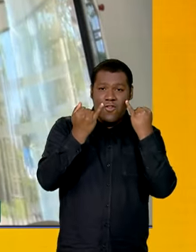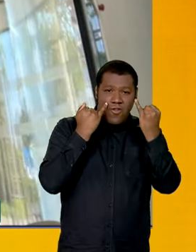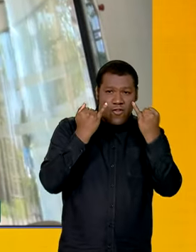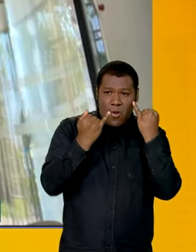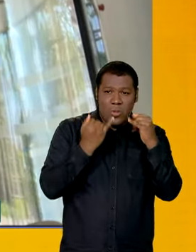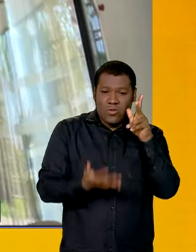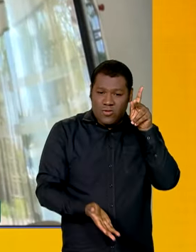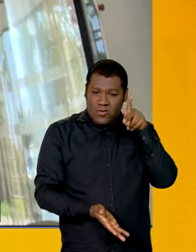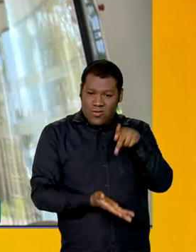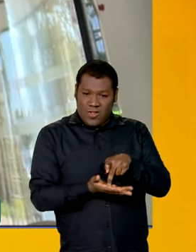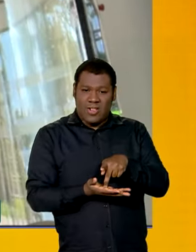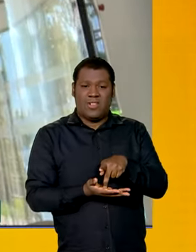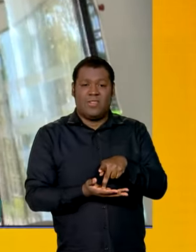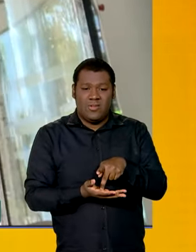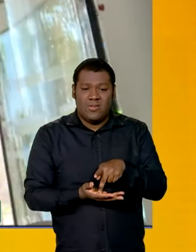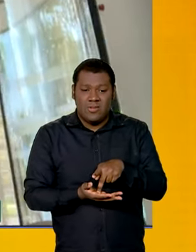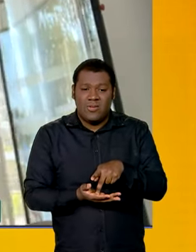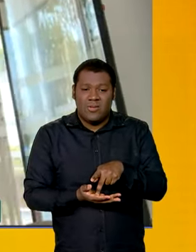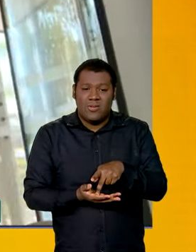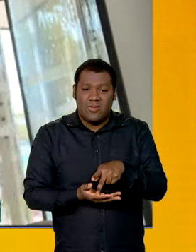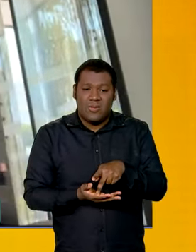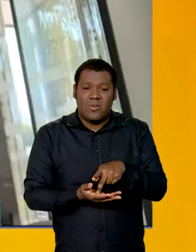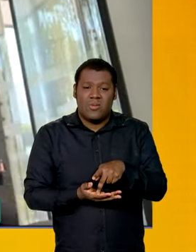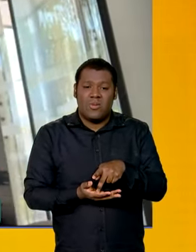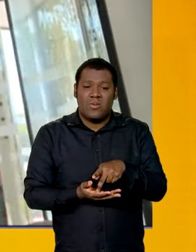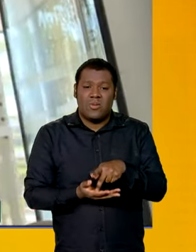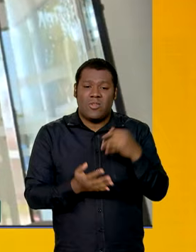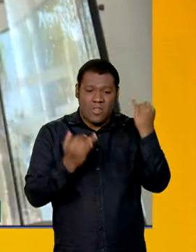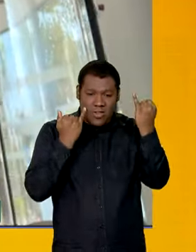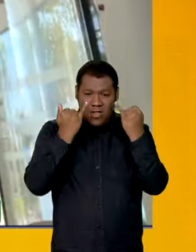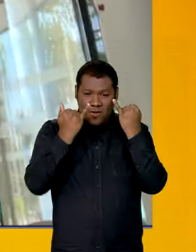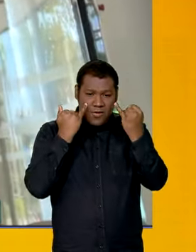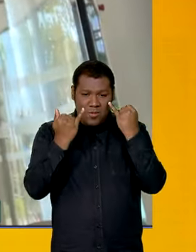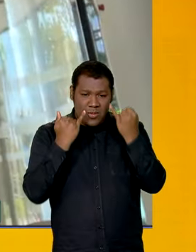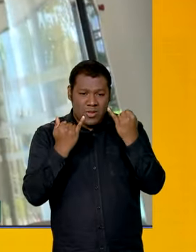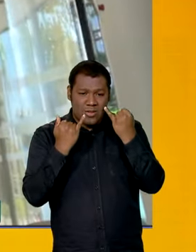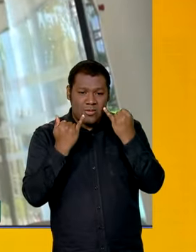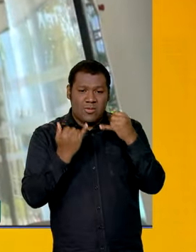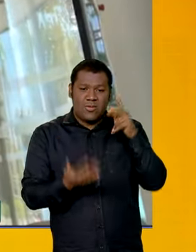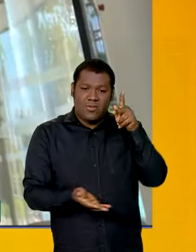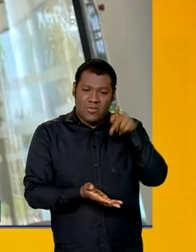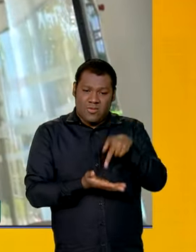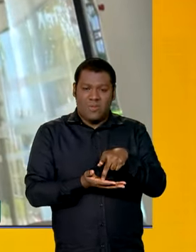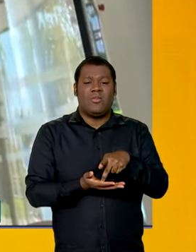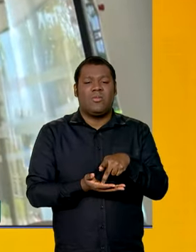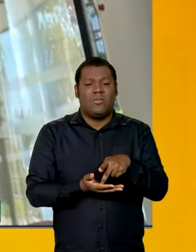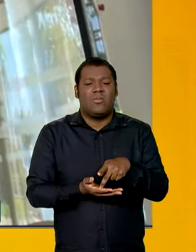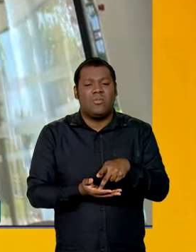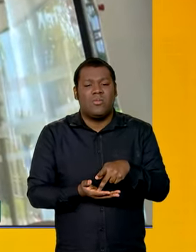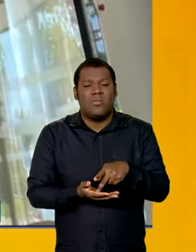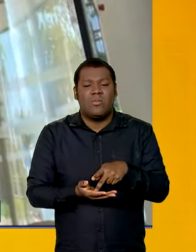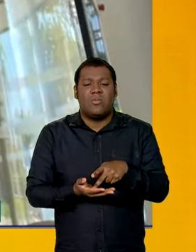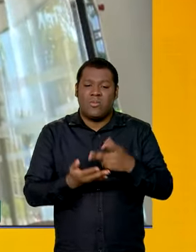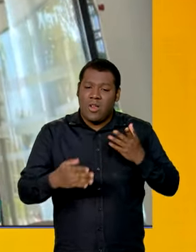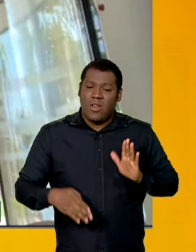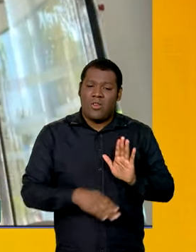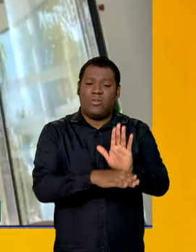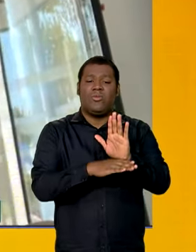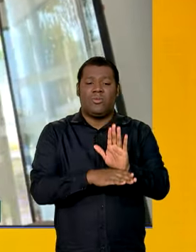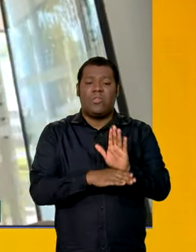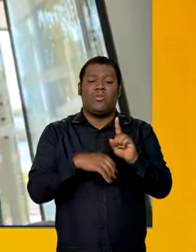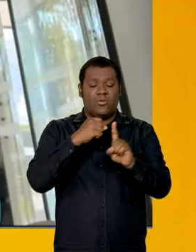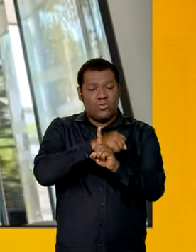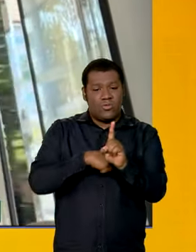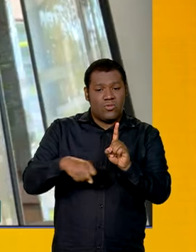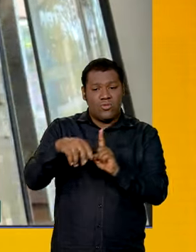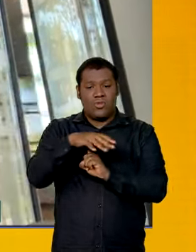informação seja o mote principal, ou seja, seja aquele insumo que contribui para que a